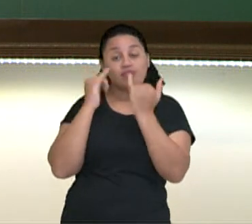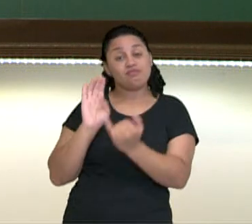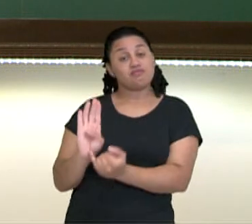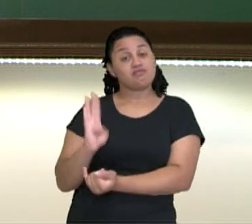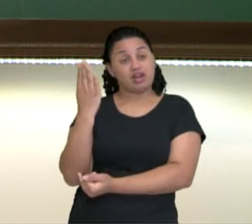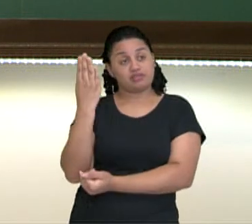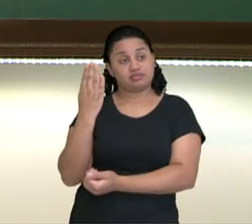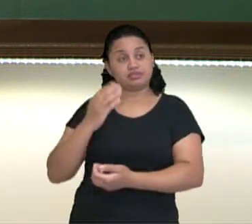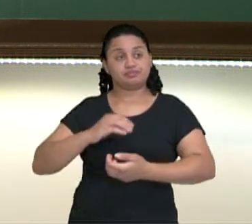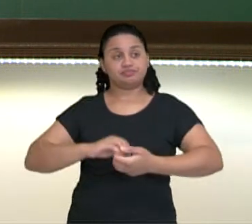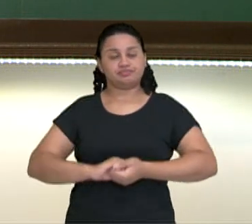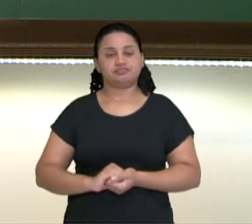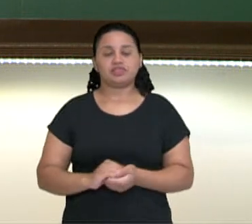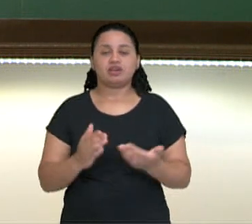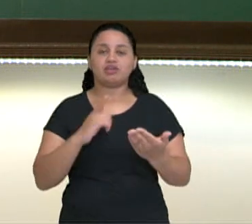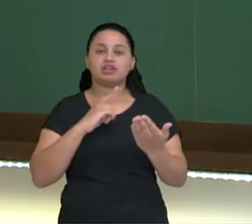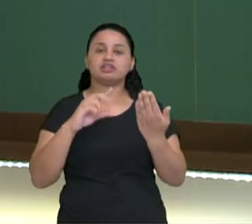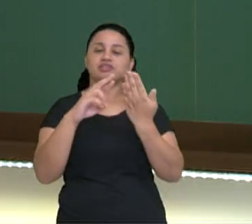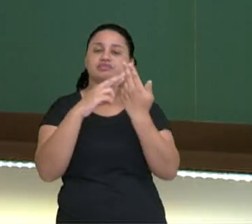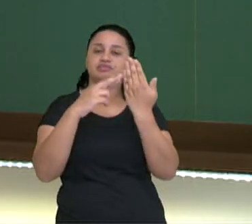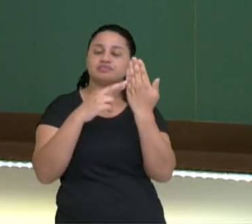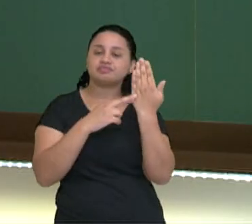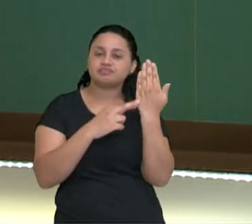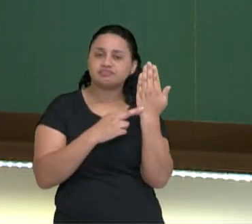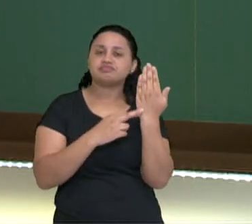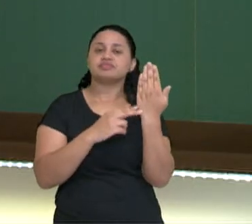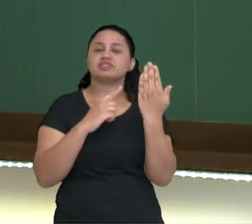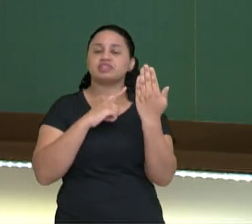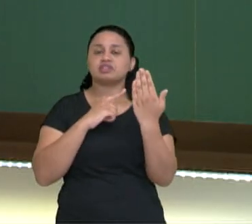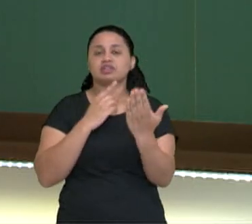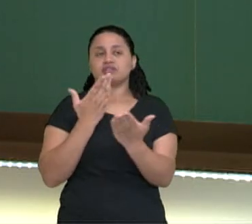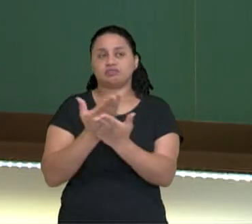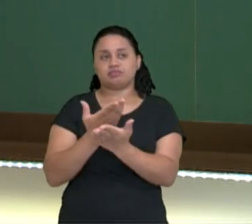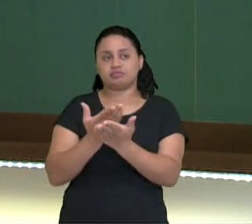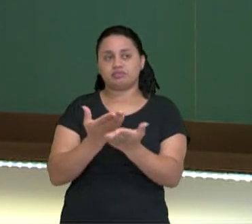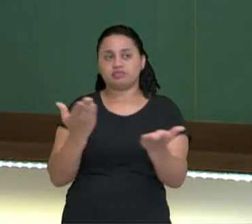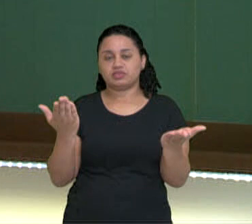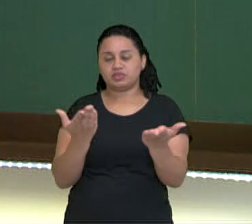falsas. Aqui nós temos as referências dessa